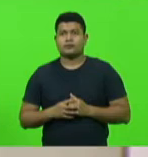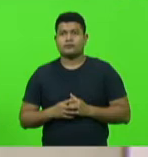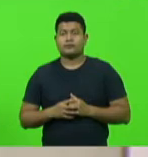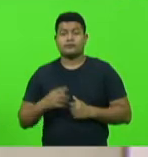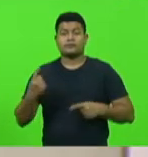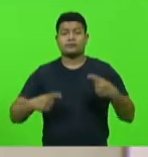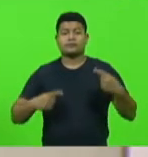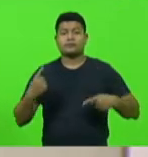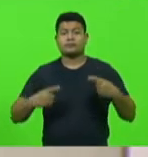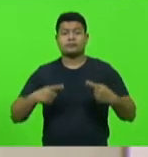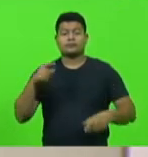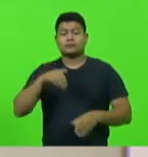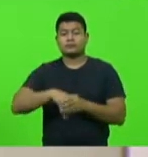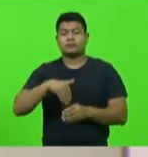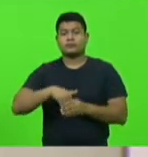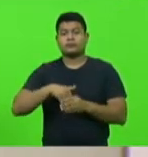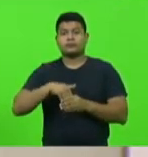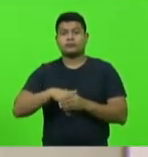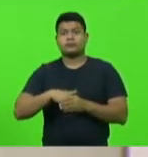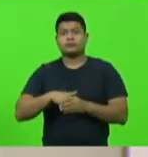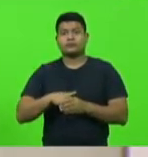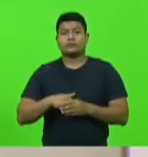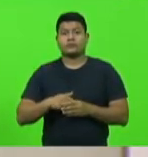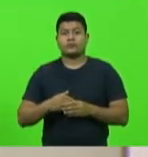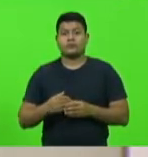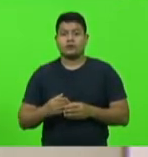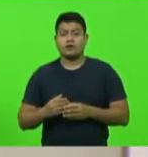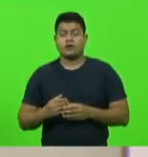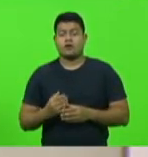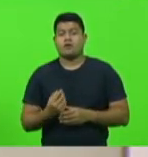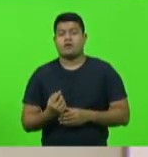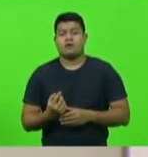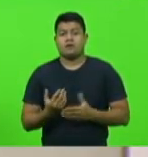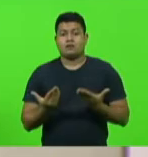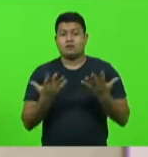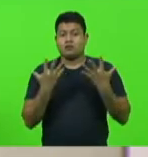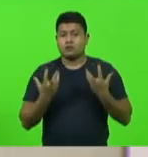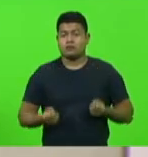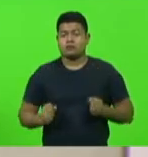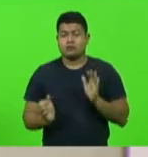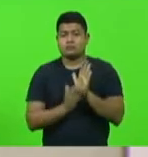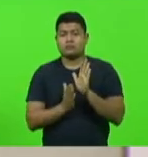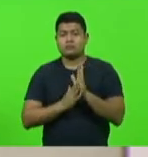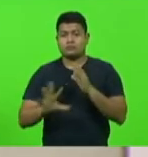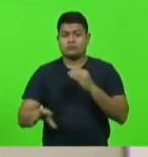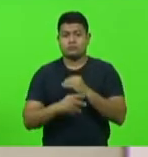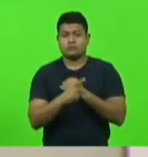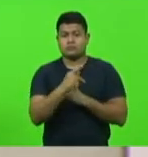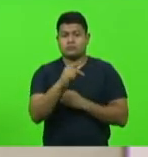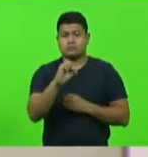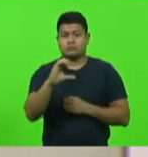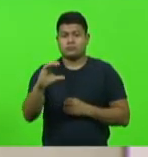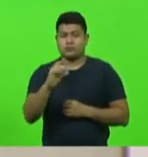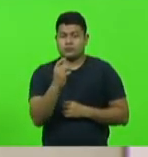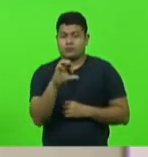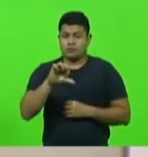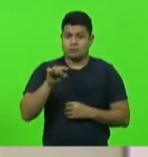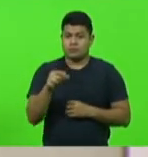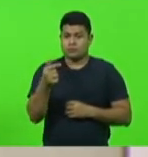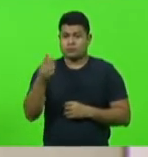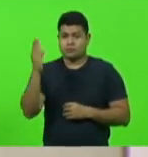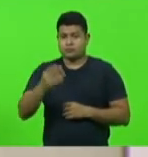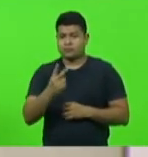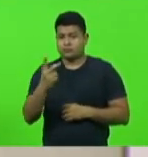Discussão e votação em turno único da admissibilidade da proposta de emenda à Constituição PEC 9.7/2021, autor